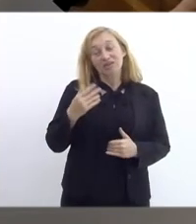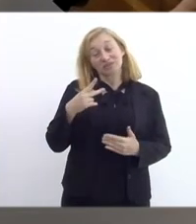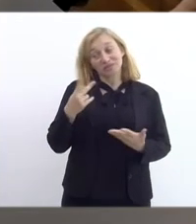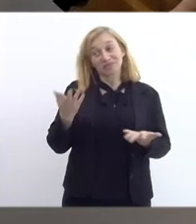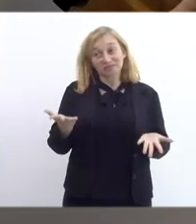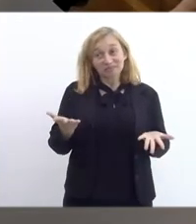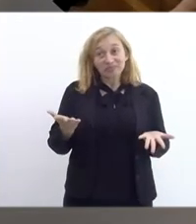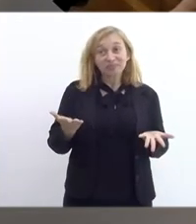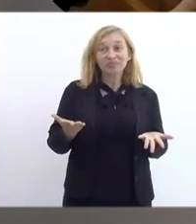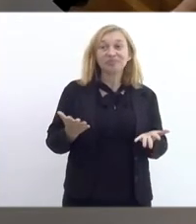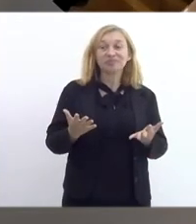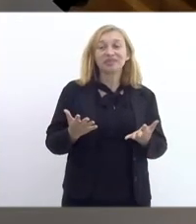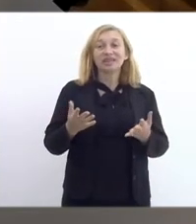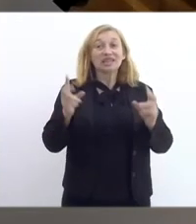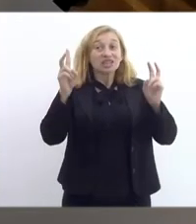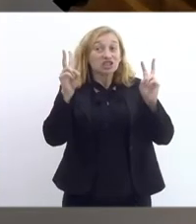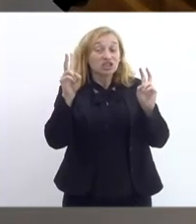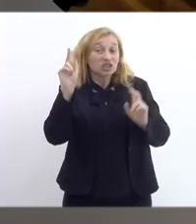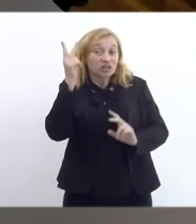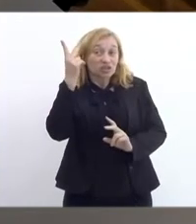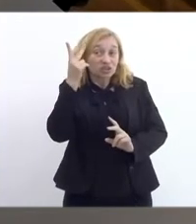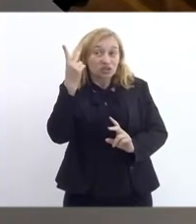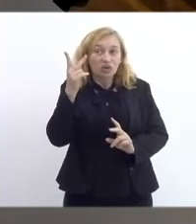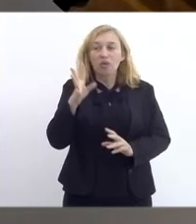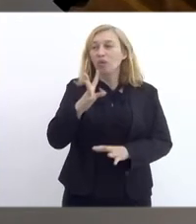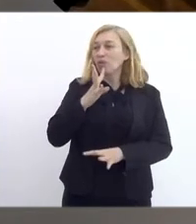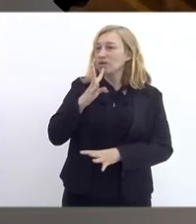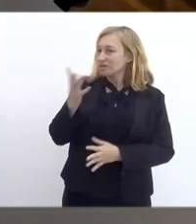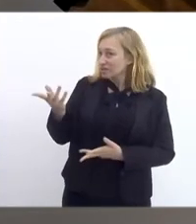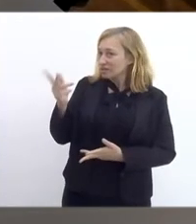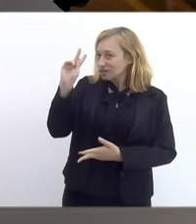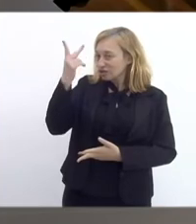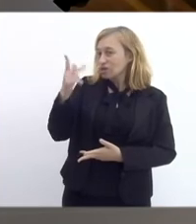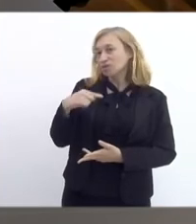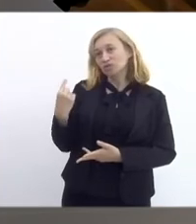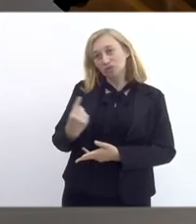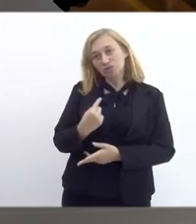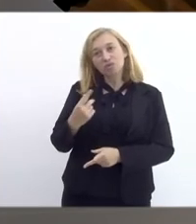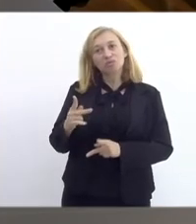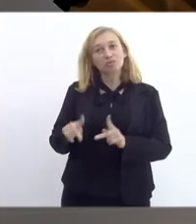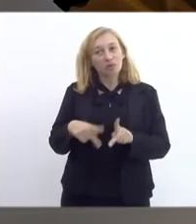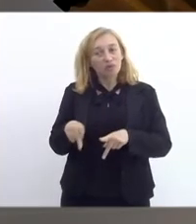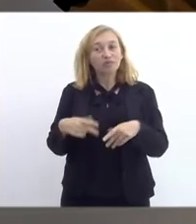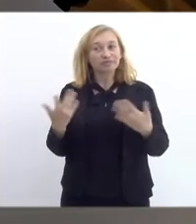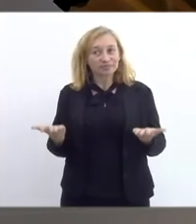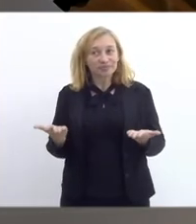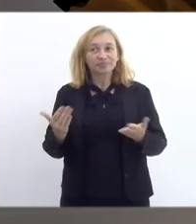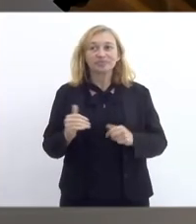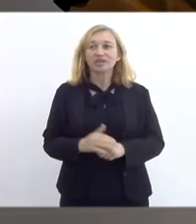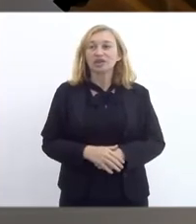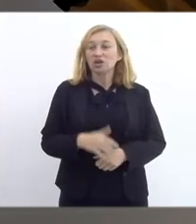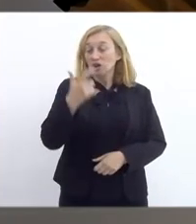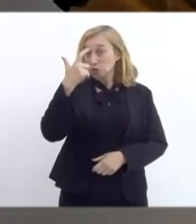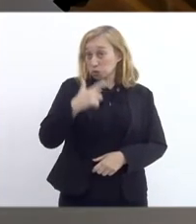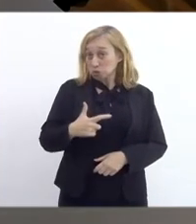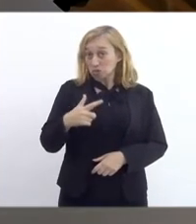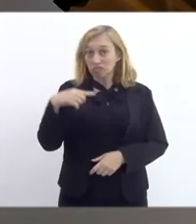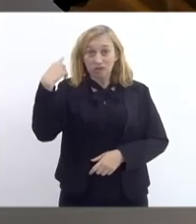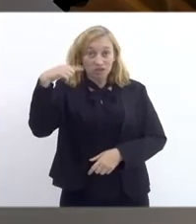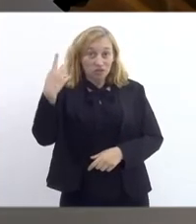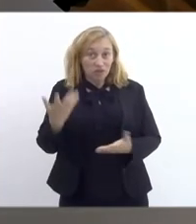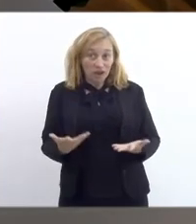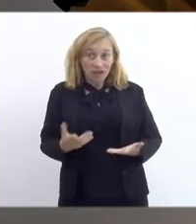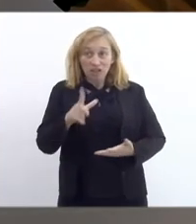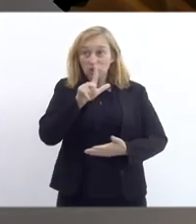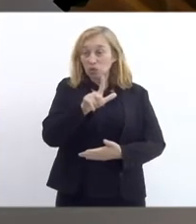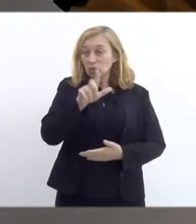consistência. Do ponto de vista histórico, Vossa Excelência, que é um profundo conhecedor da história do nosso povo. E olha que eu sou um advogado de Luiz Gama,